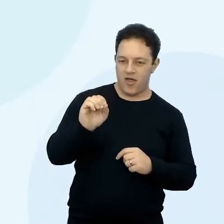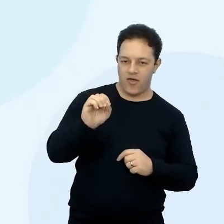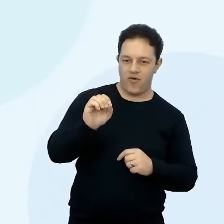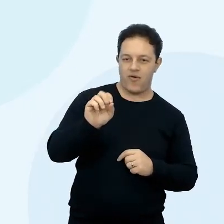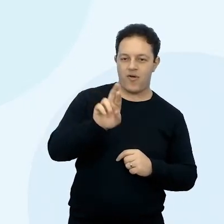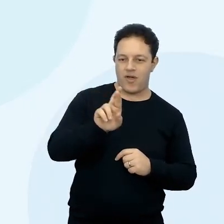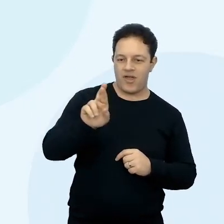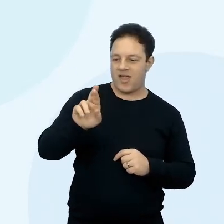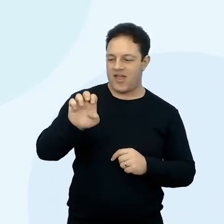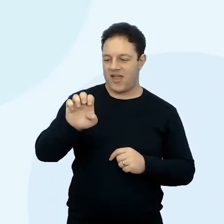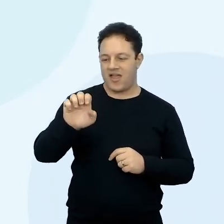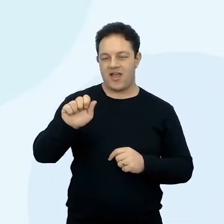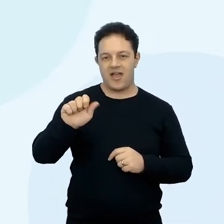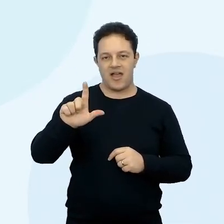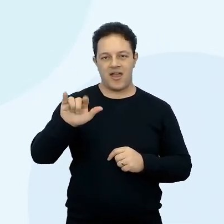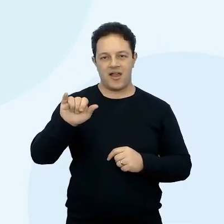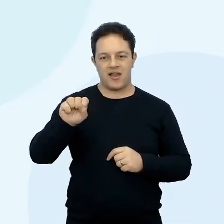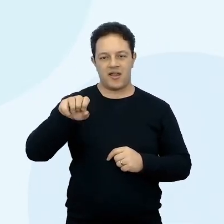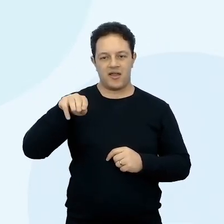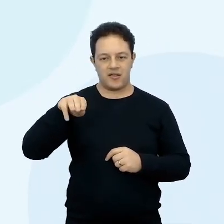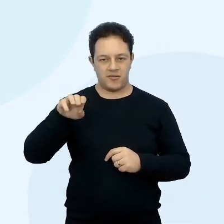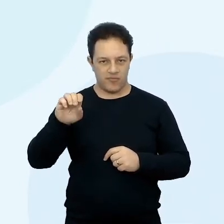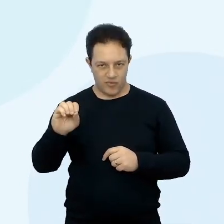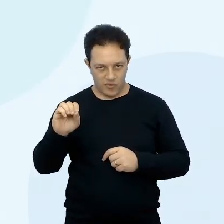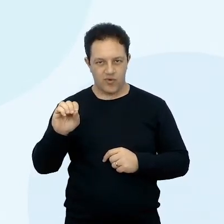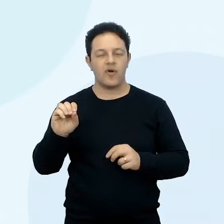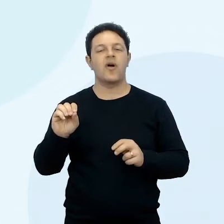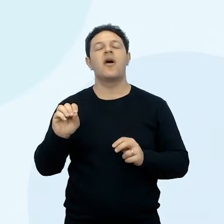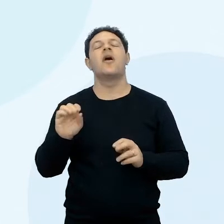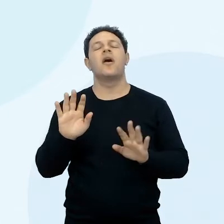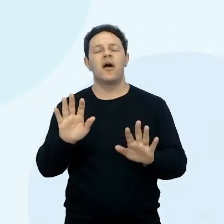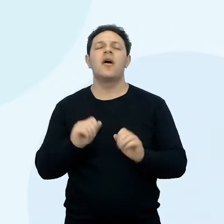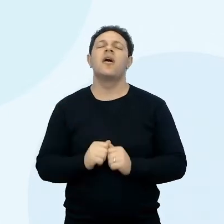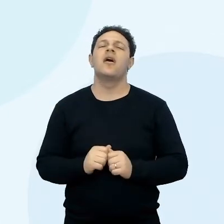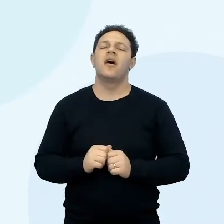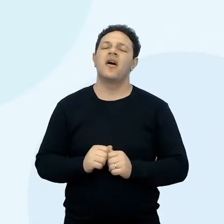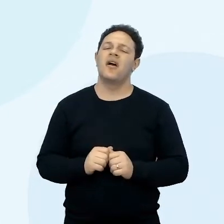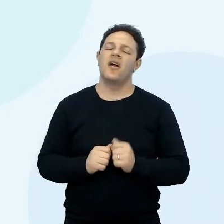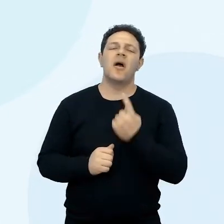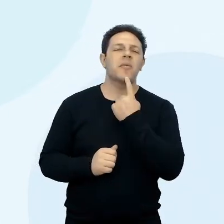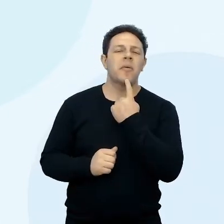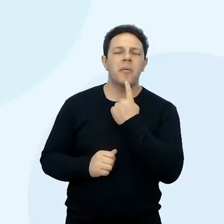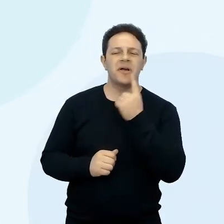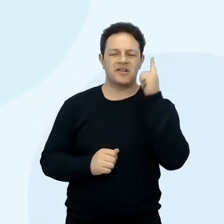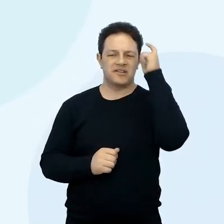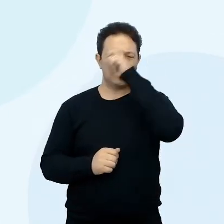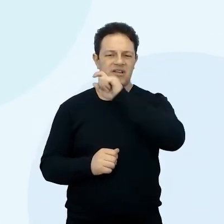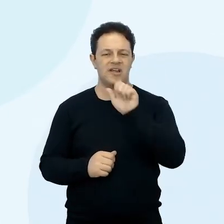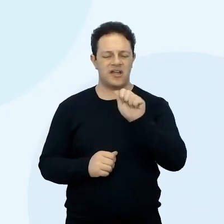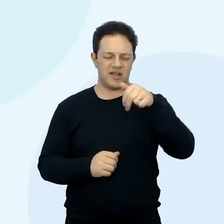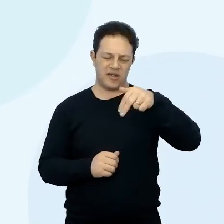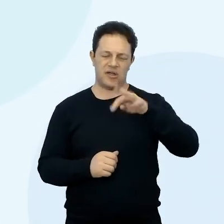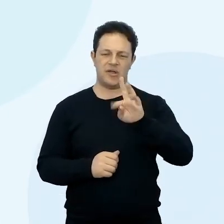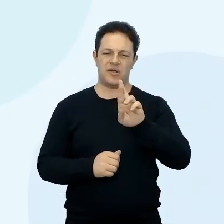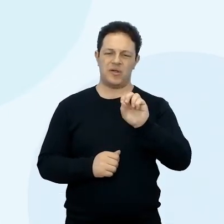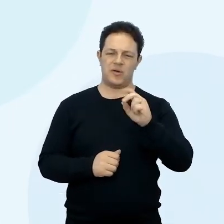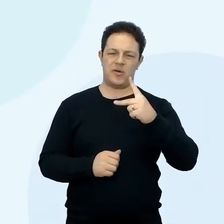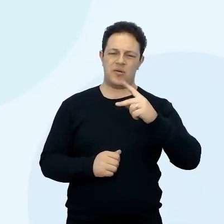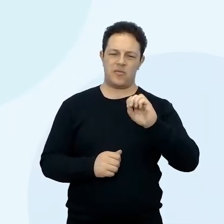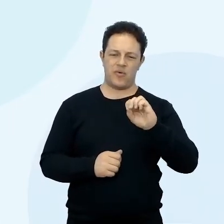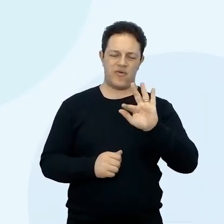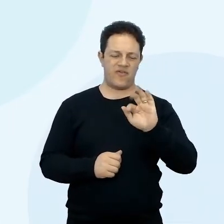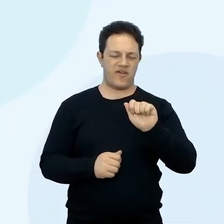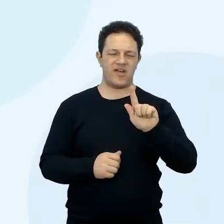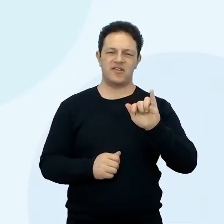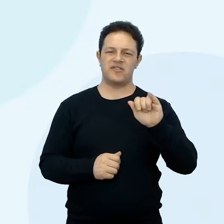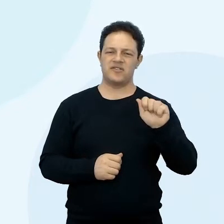acabei de explicar no caso da Itália e da França. Professor, essa linguagem está difícil. O que é antropofagia do ponto de